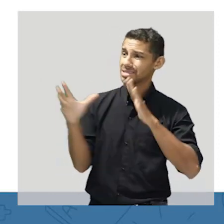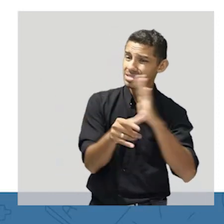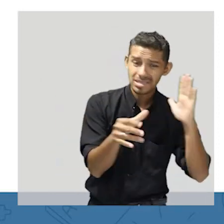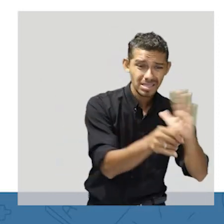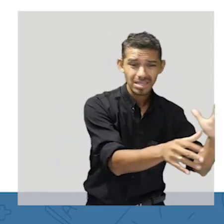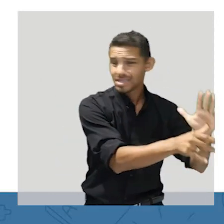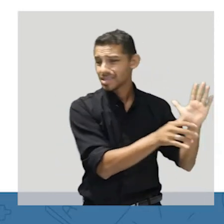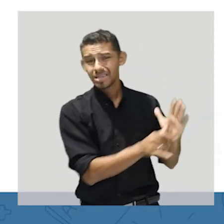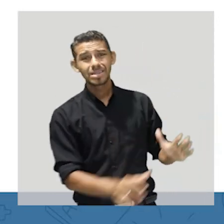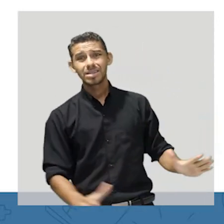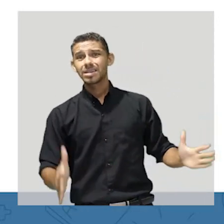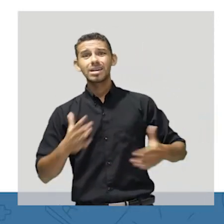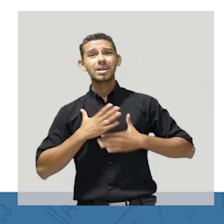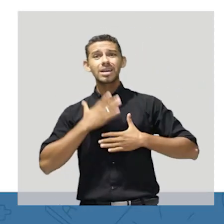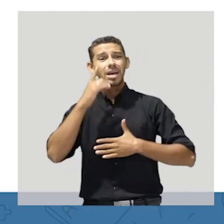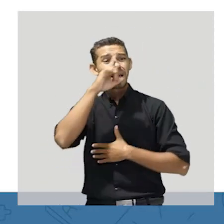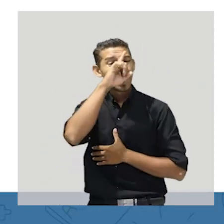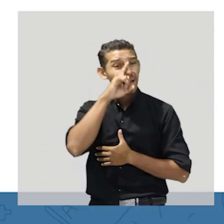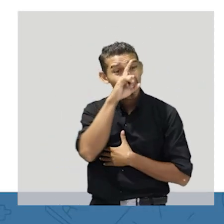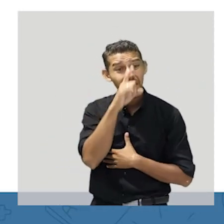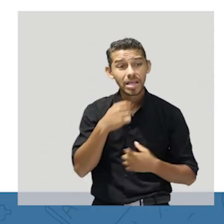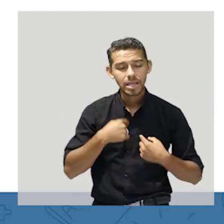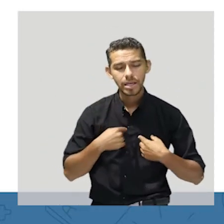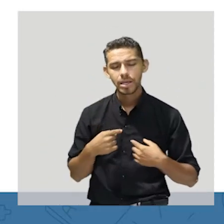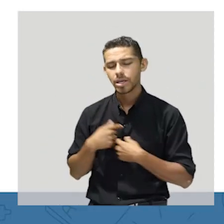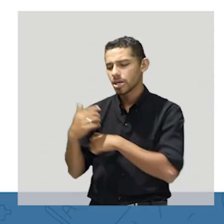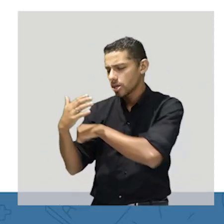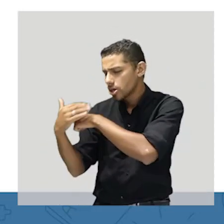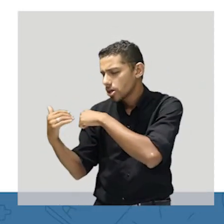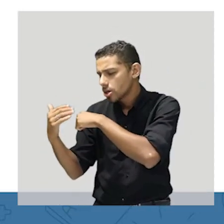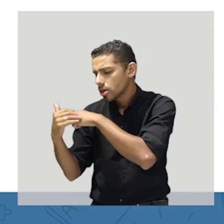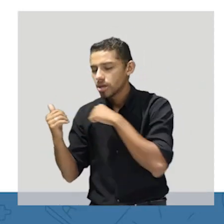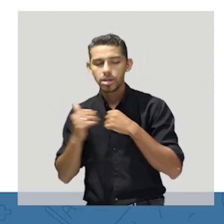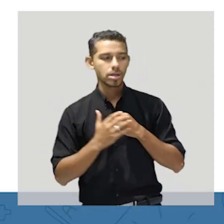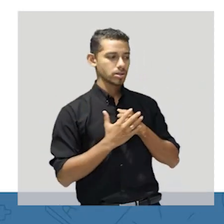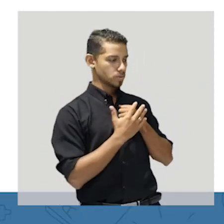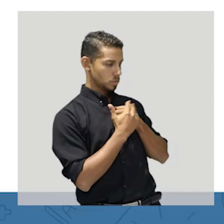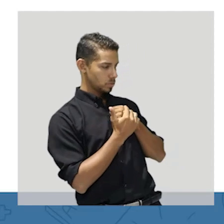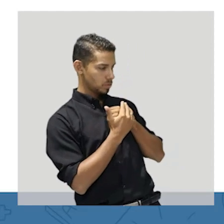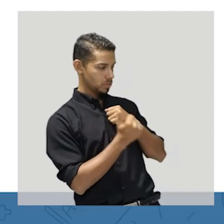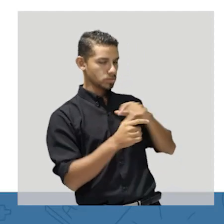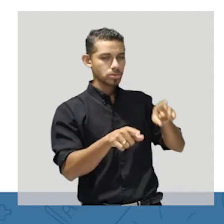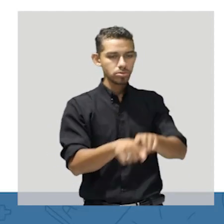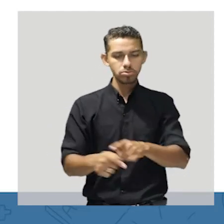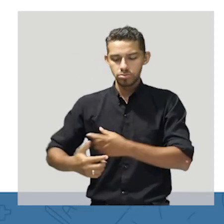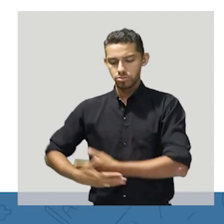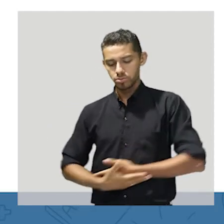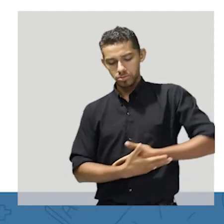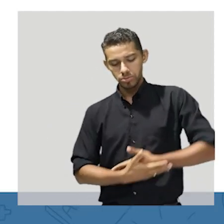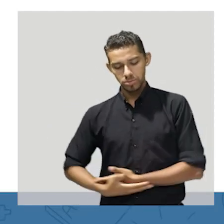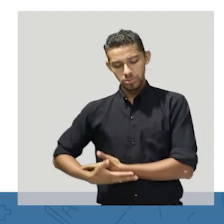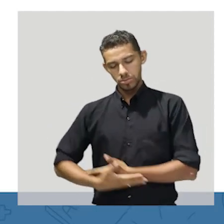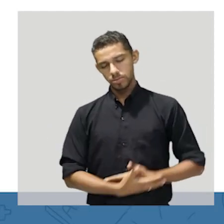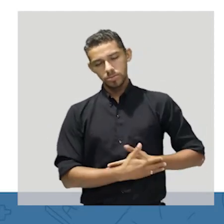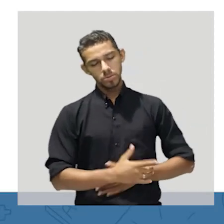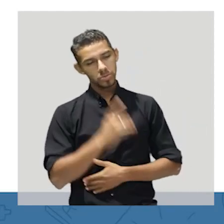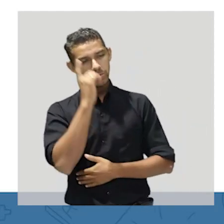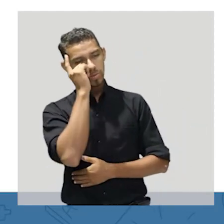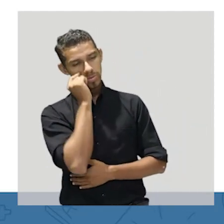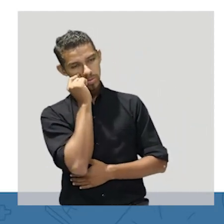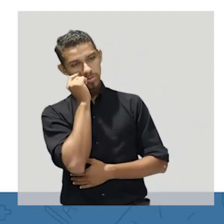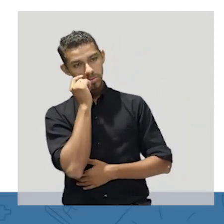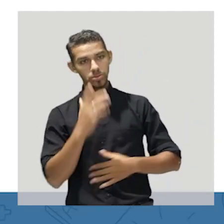tá um horror eu consolo ele ele me consola o ato ele no colo para eliminar